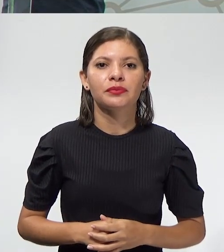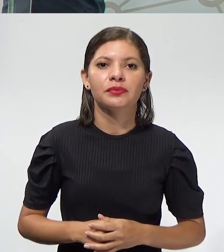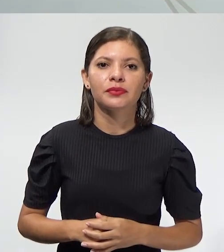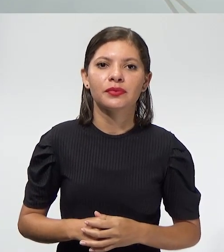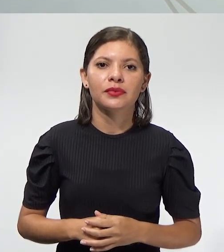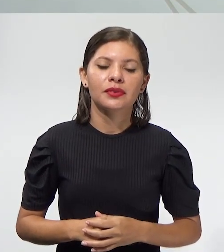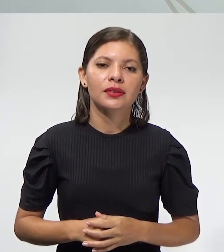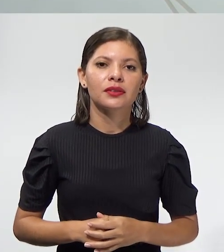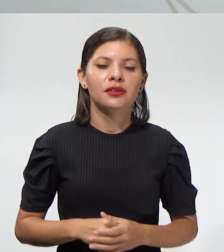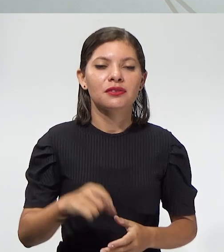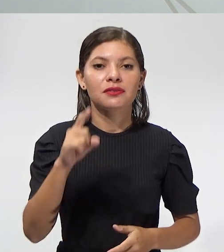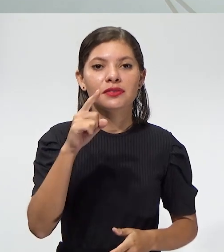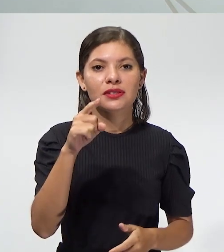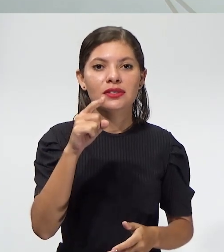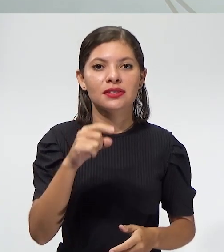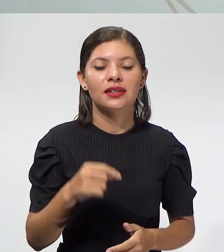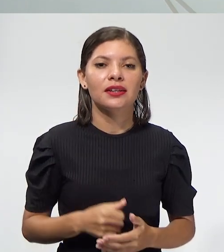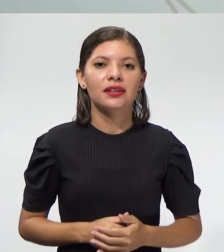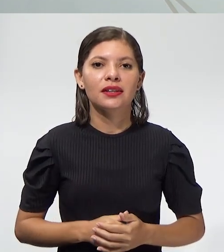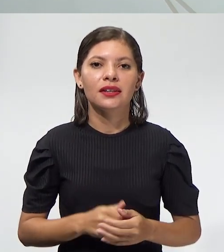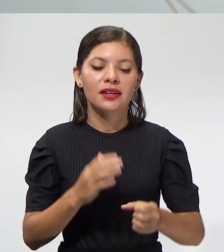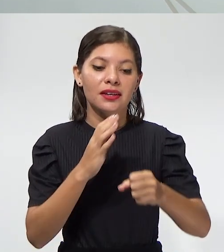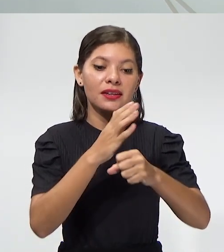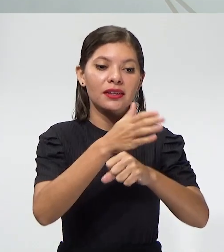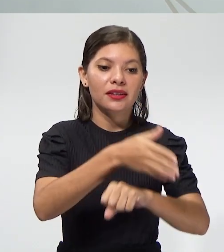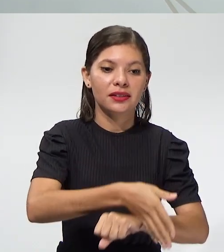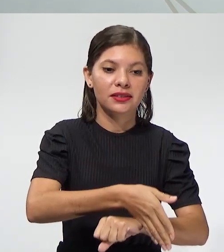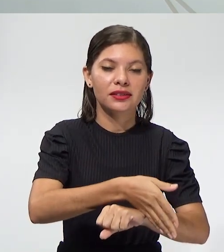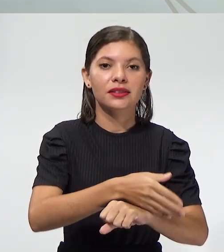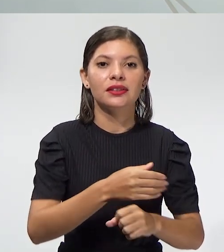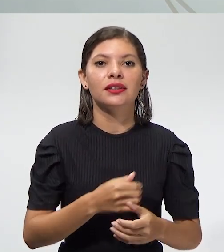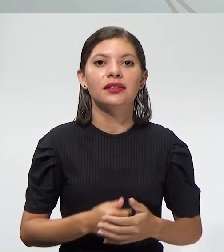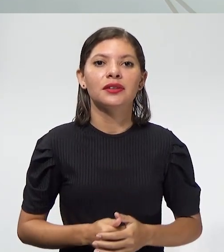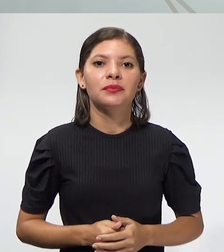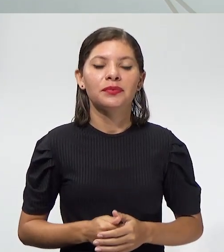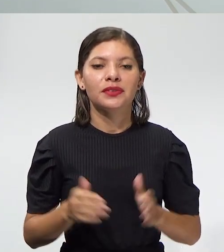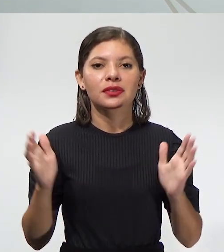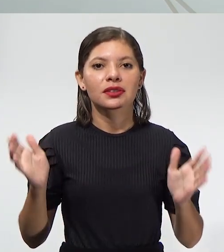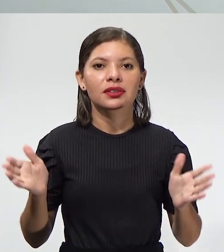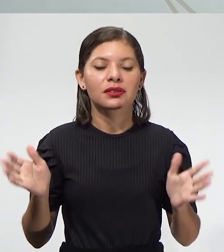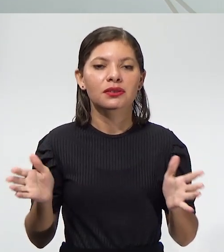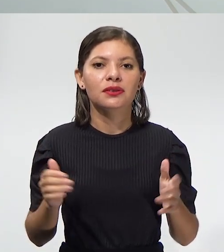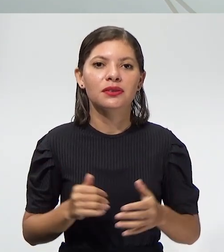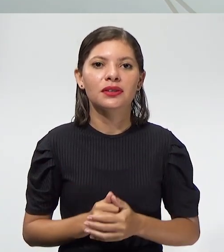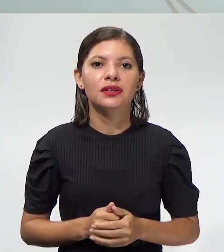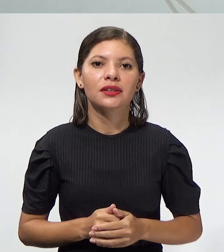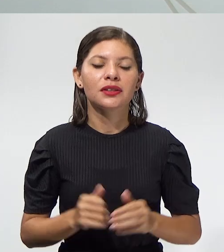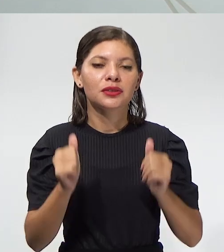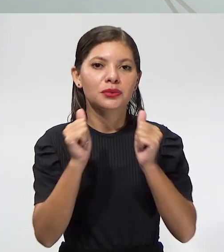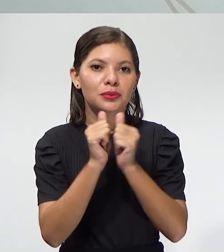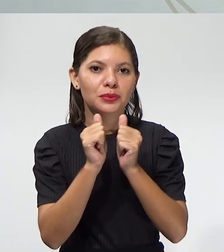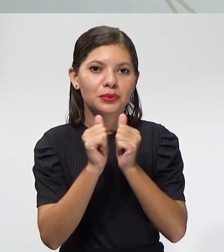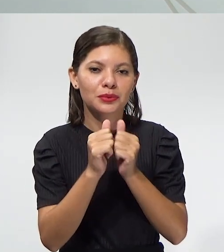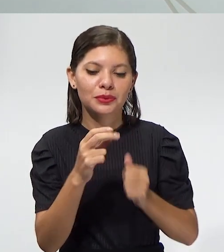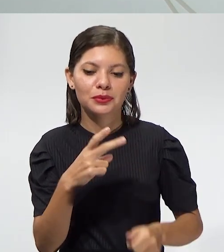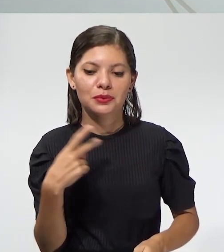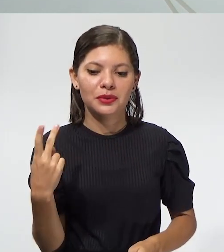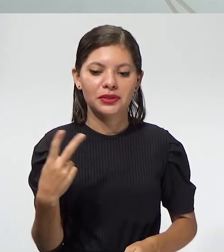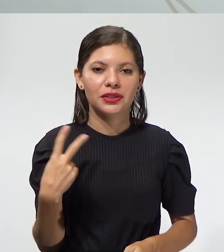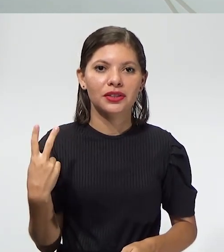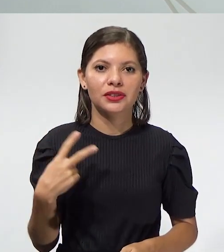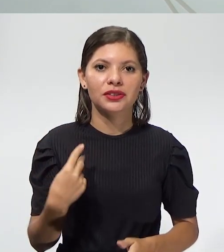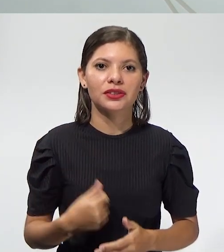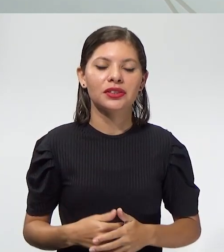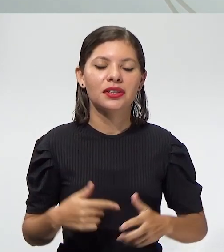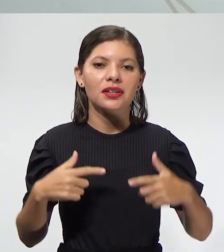Exatamente. Então, fica aqui o nosso convite e o nosso desejo de que você entre nessa jornada, como diz a professora